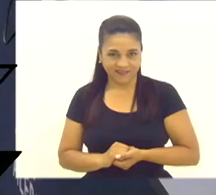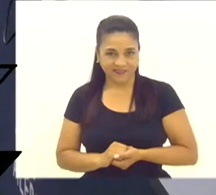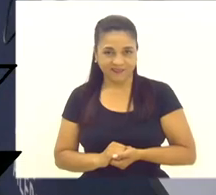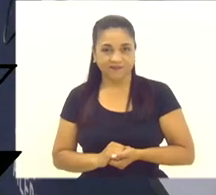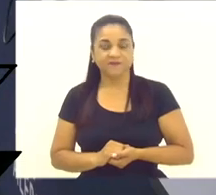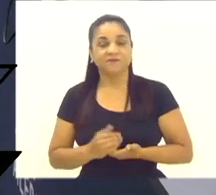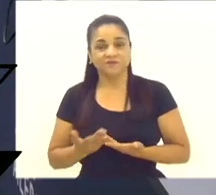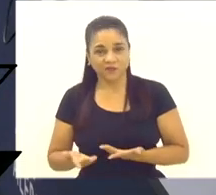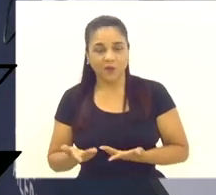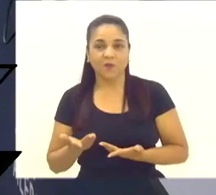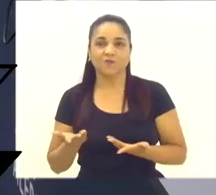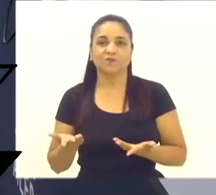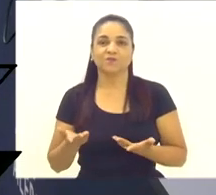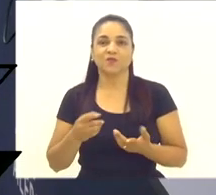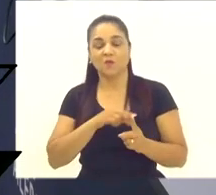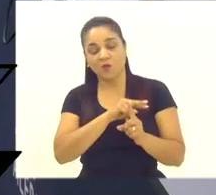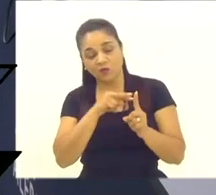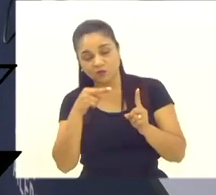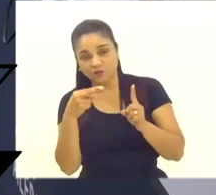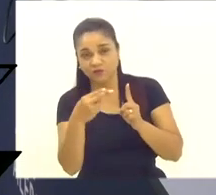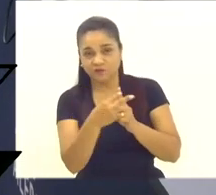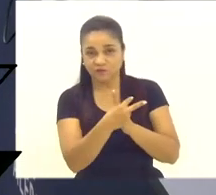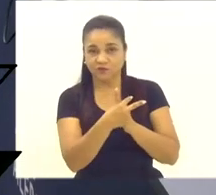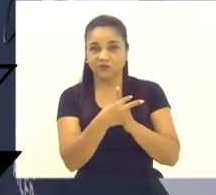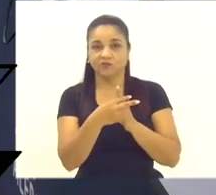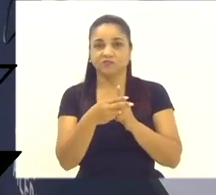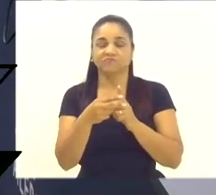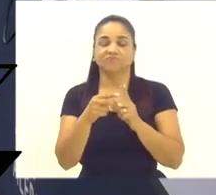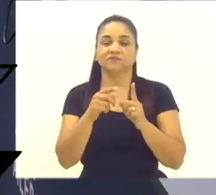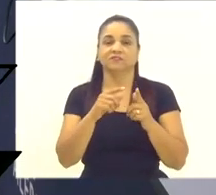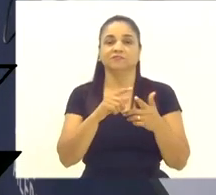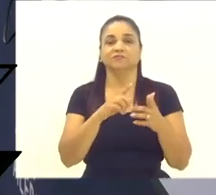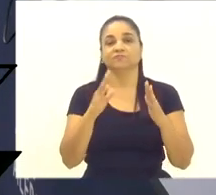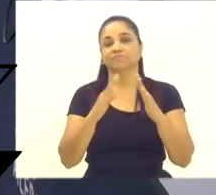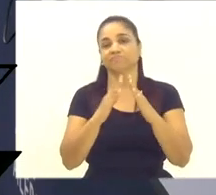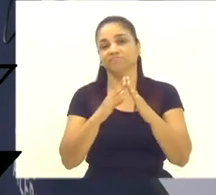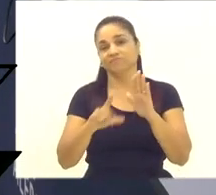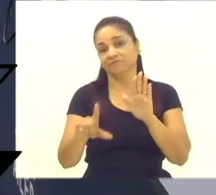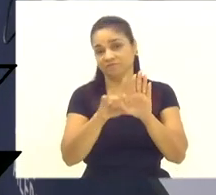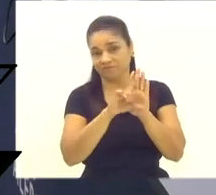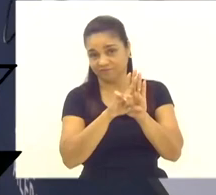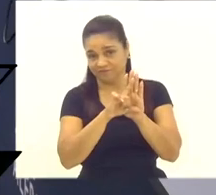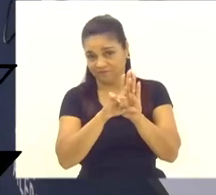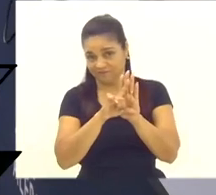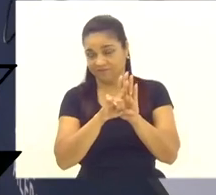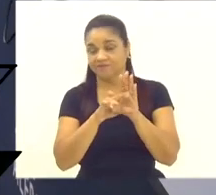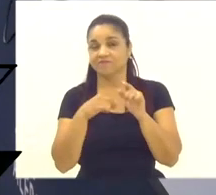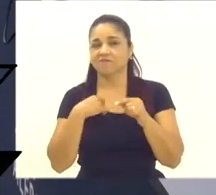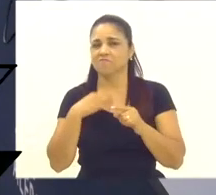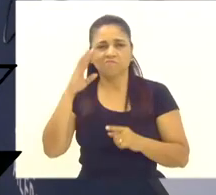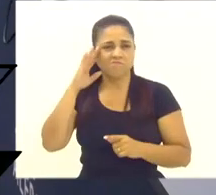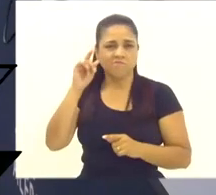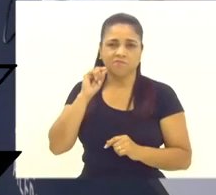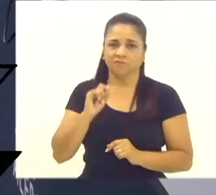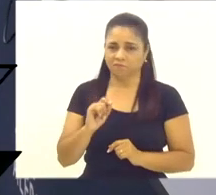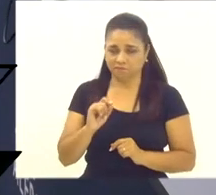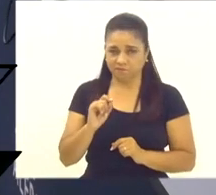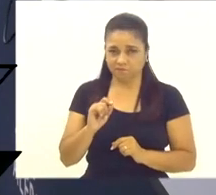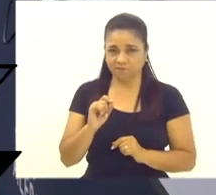E aí é isso né do ponto de vista acho que das casas legislativas é é fundamental a gente realizar